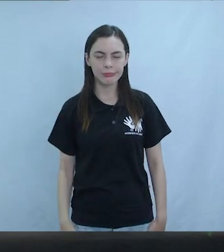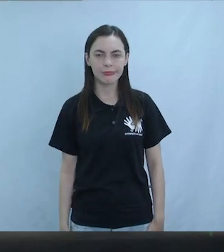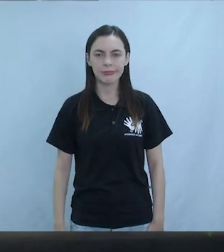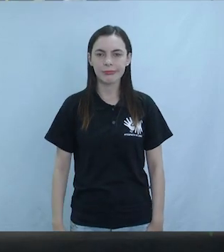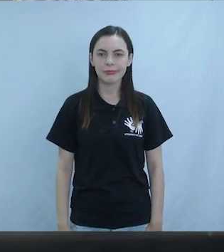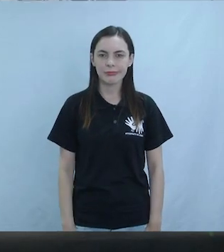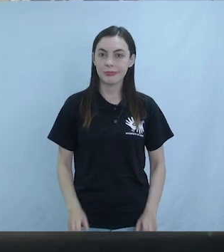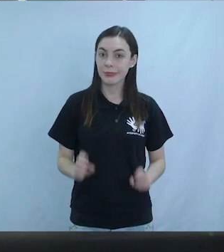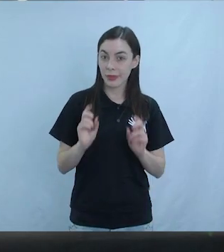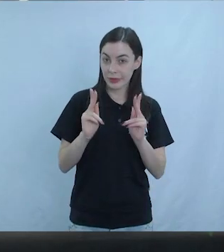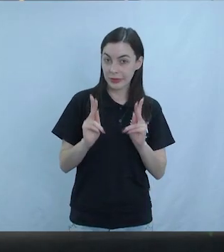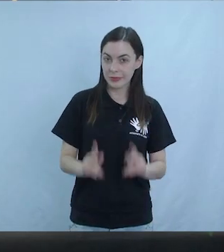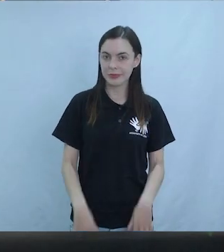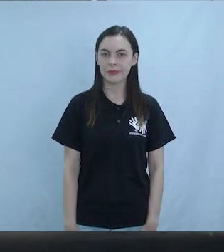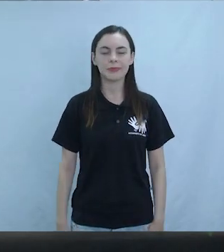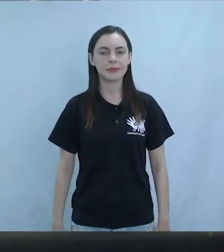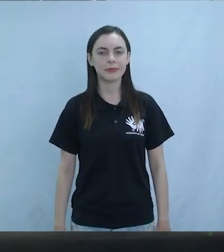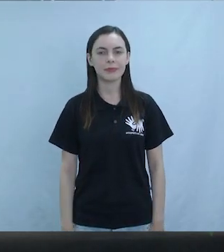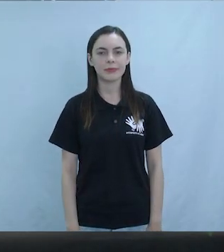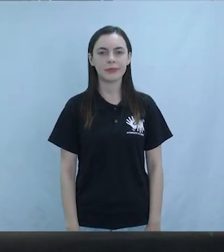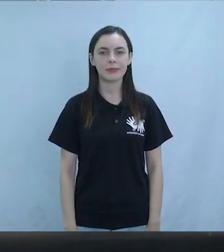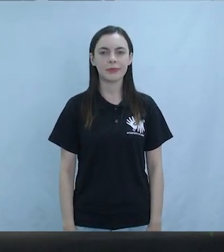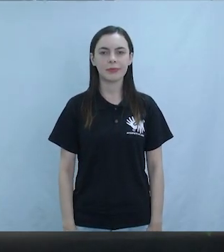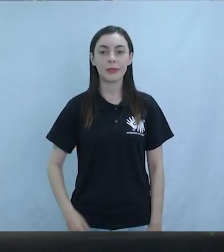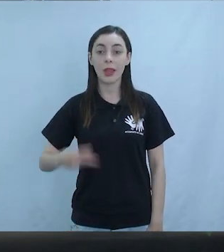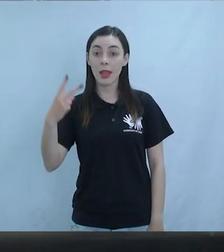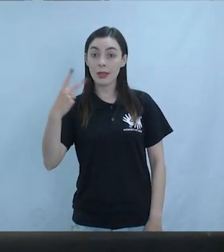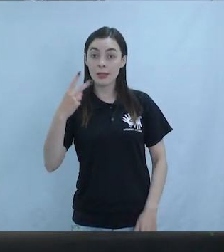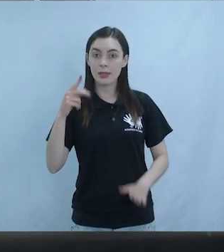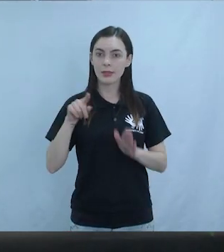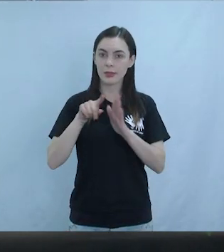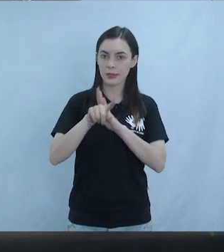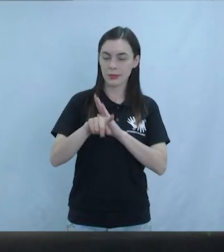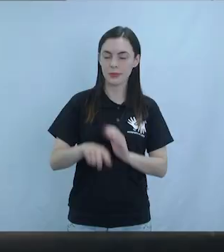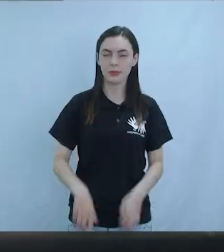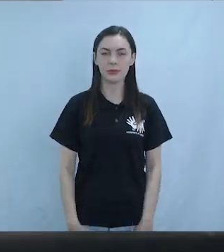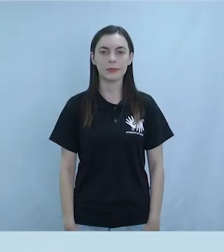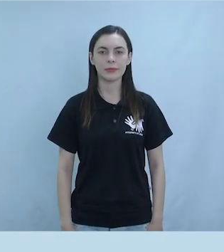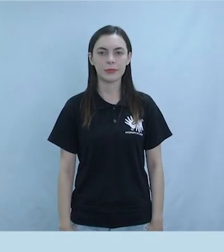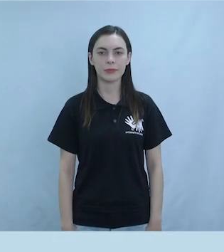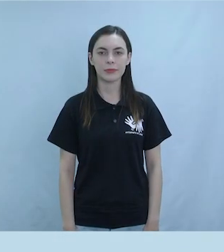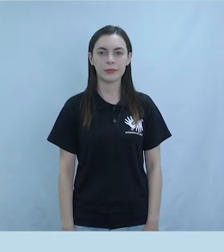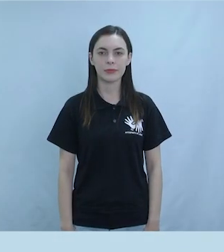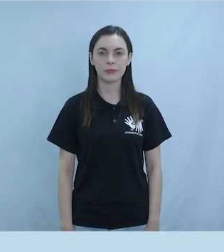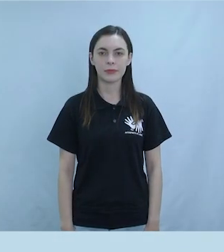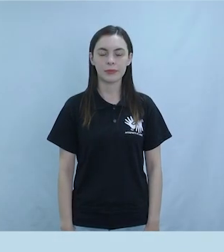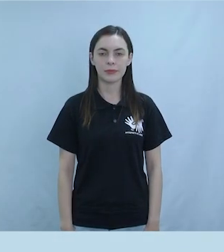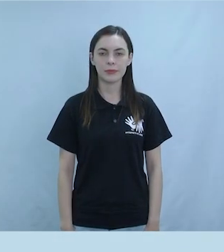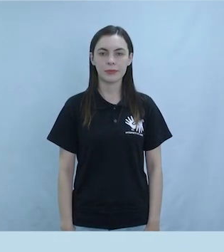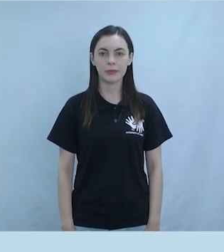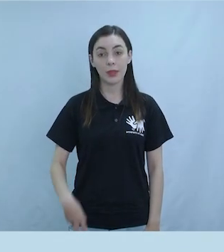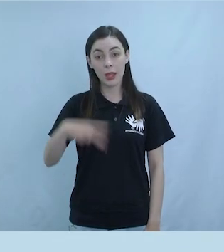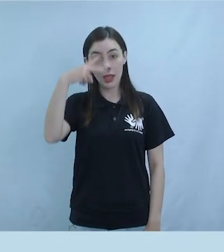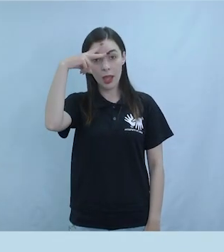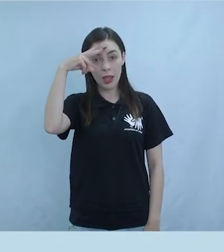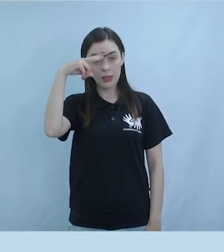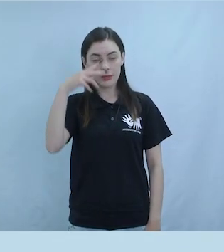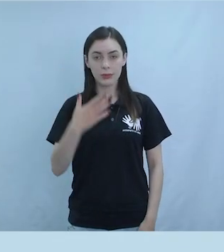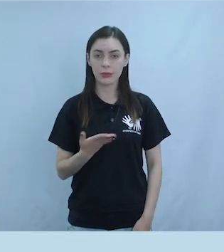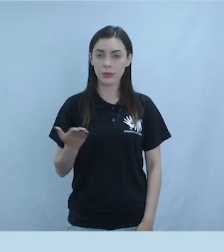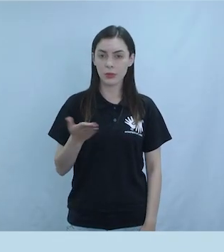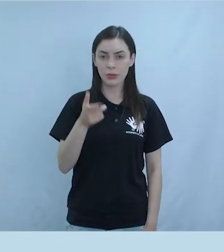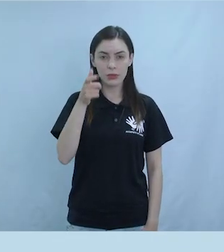homens gigantes. Gigantes. Ok? Vamos para a segunda pergunta? Segunda. A história que